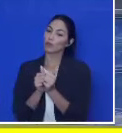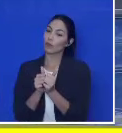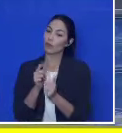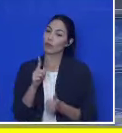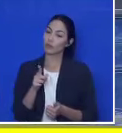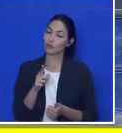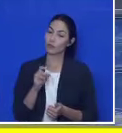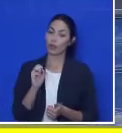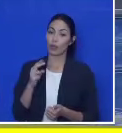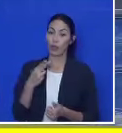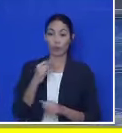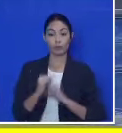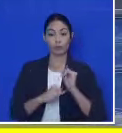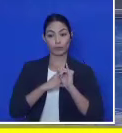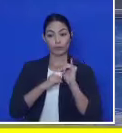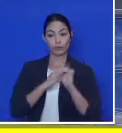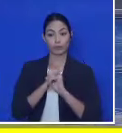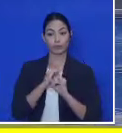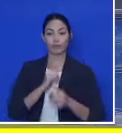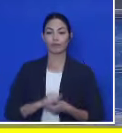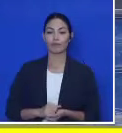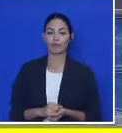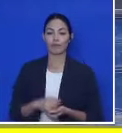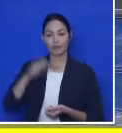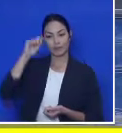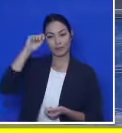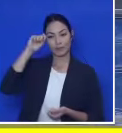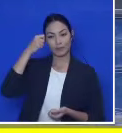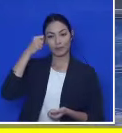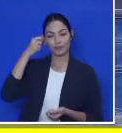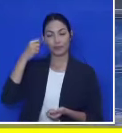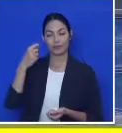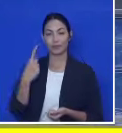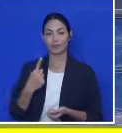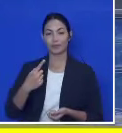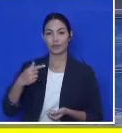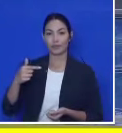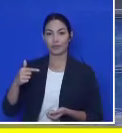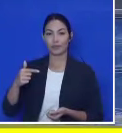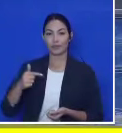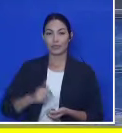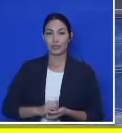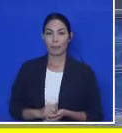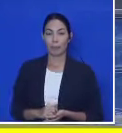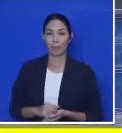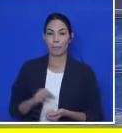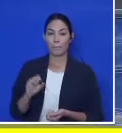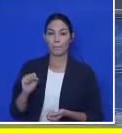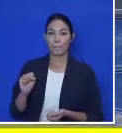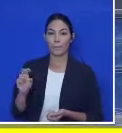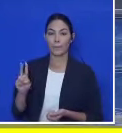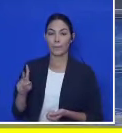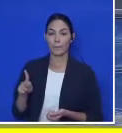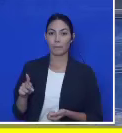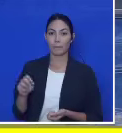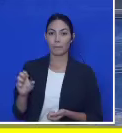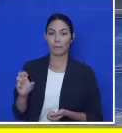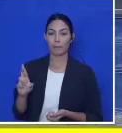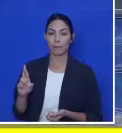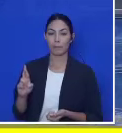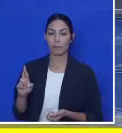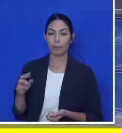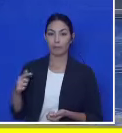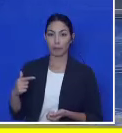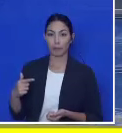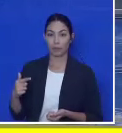eletrônicos das loterias Caixa. Bola preta, número 17. Preta, 17. Super 7, estreia dia